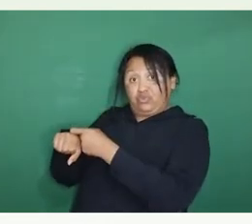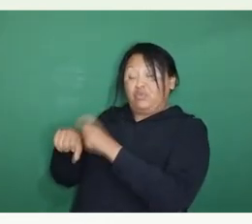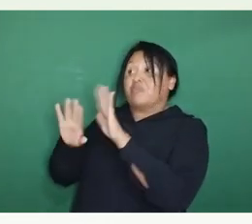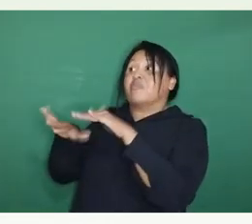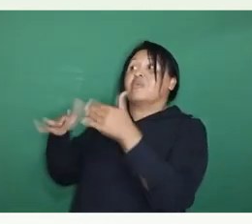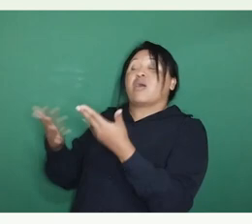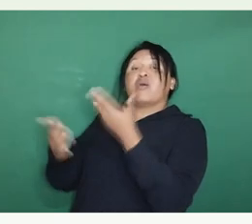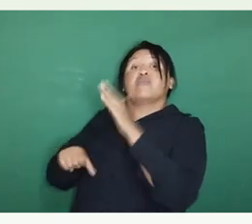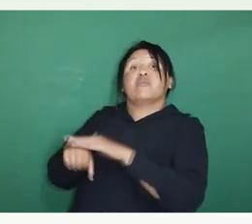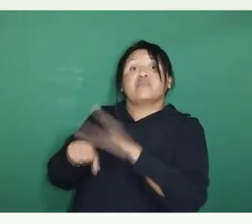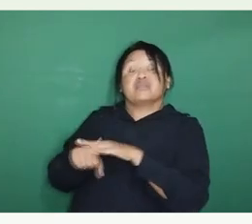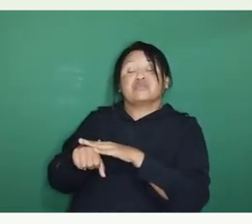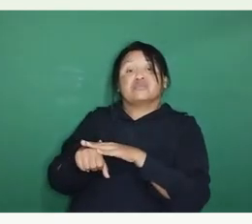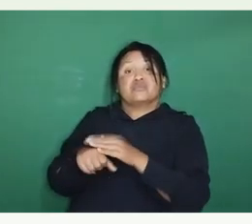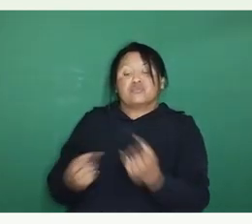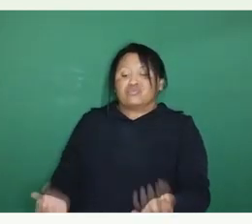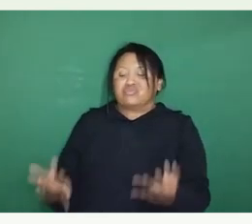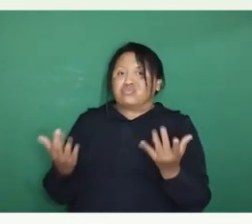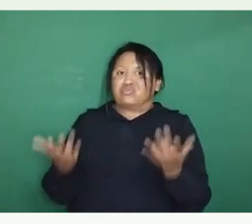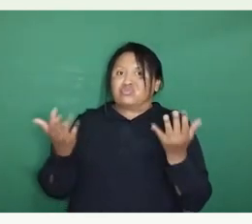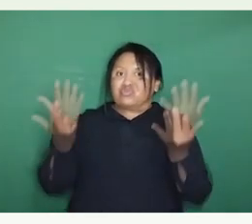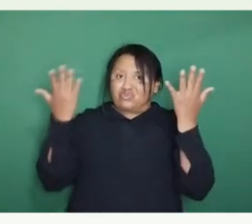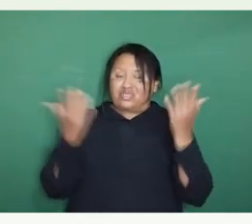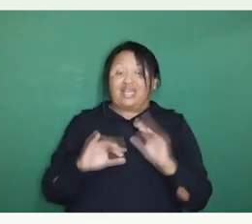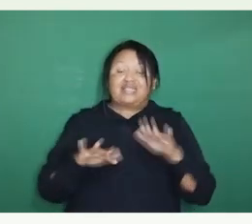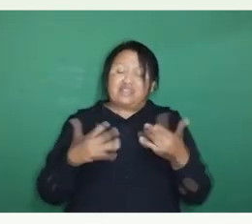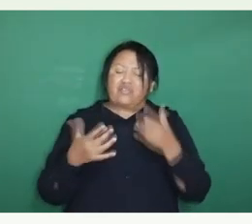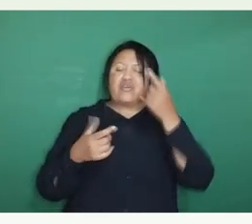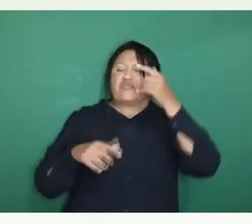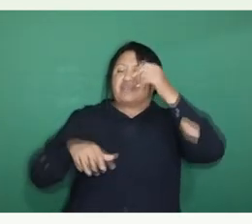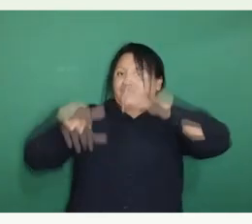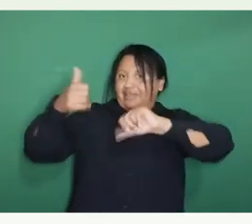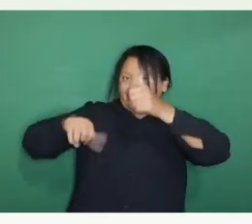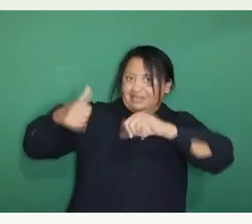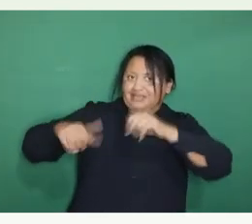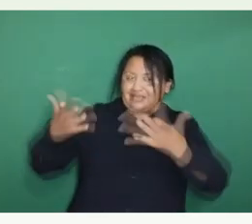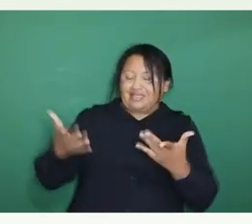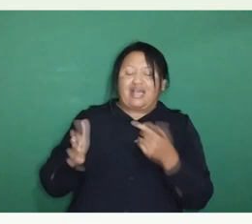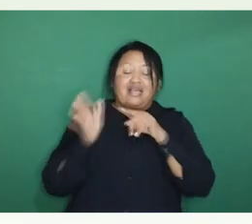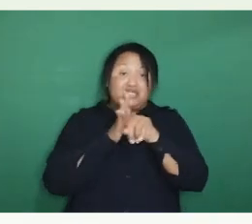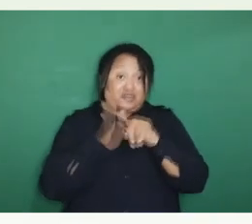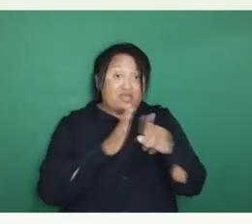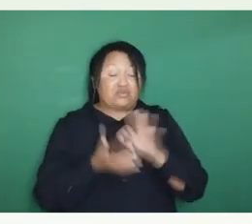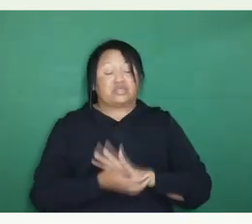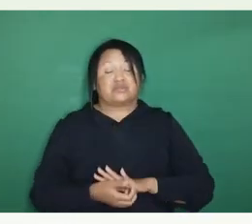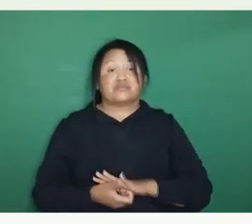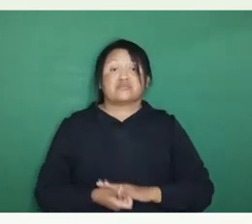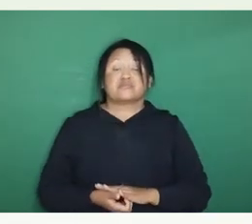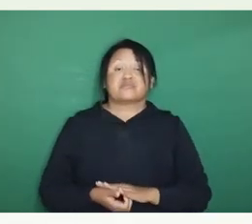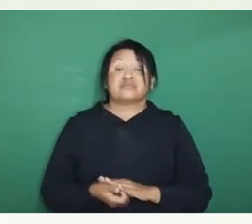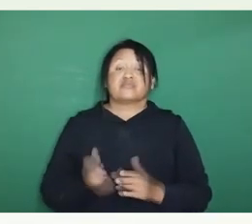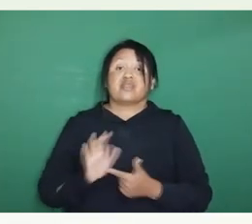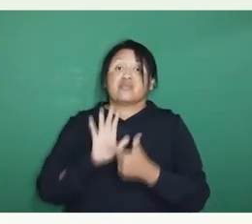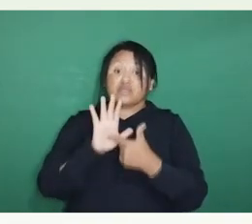estado sólido para o estado gasoso certo então vamos analisar aqui as